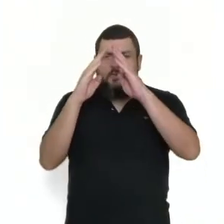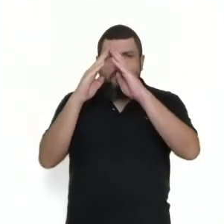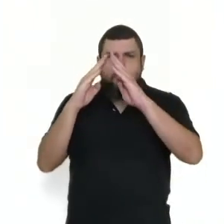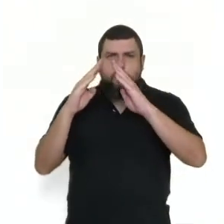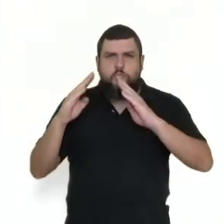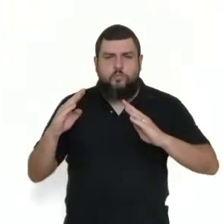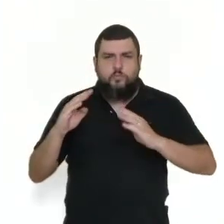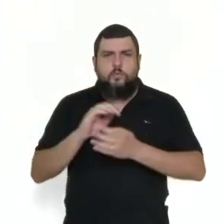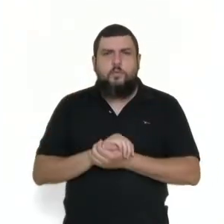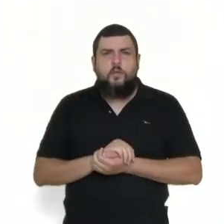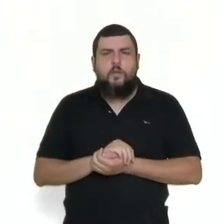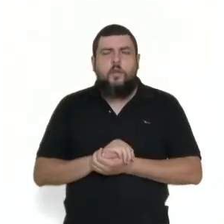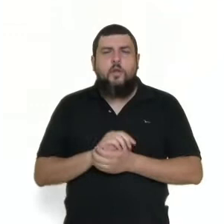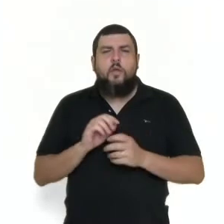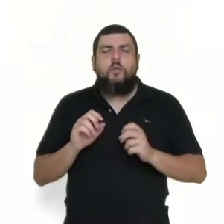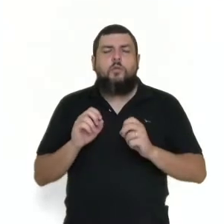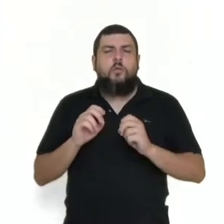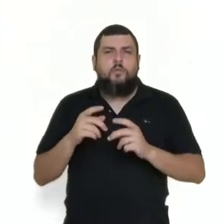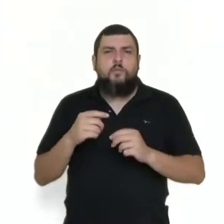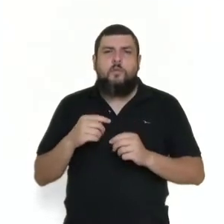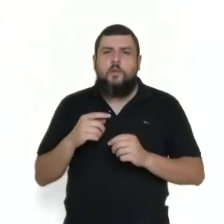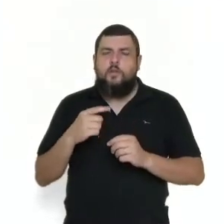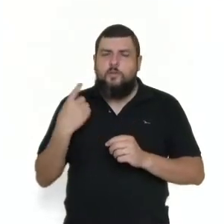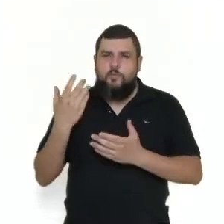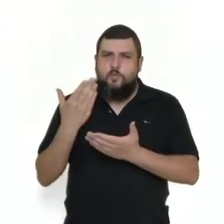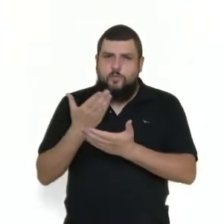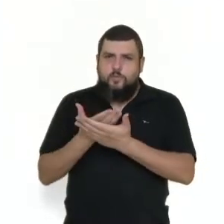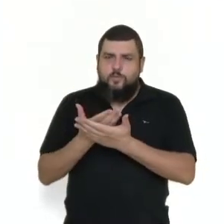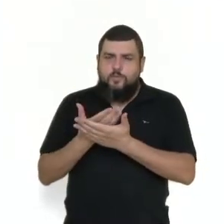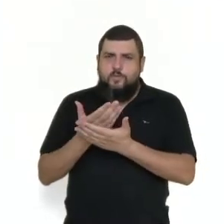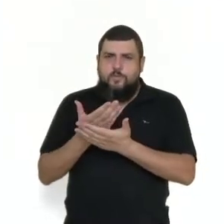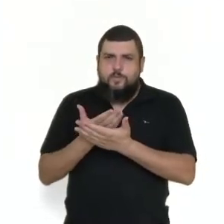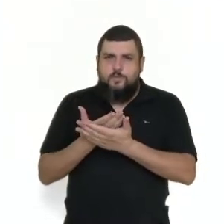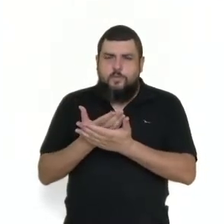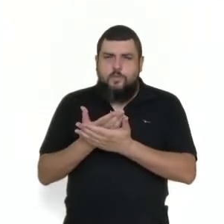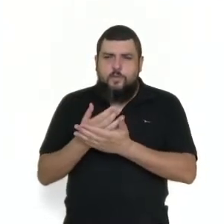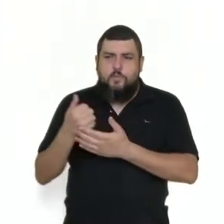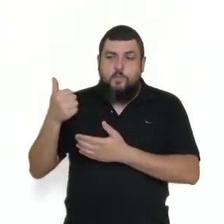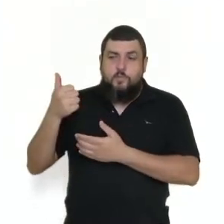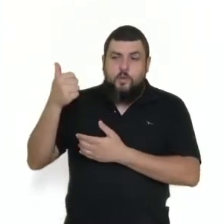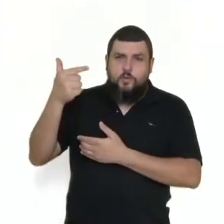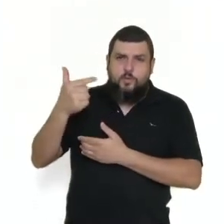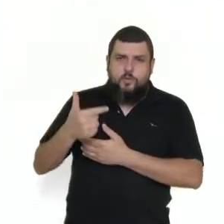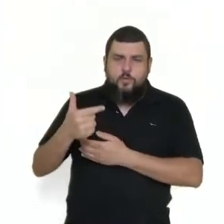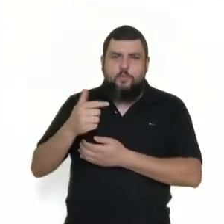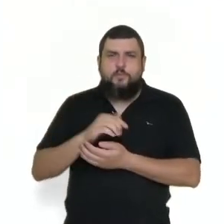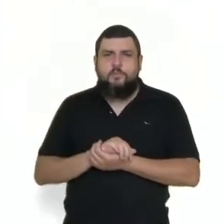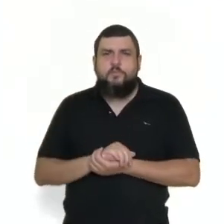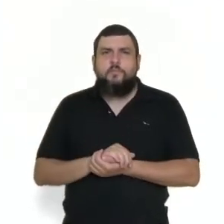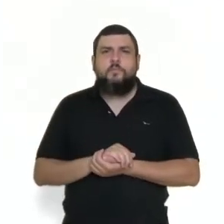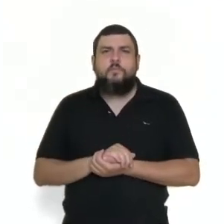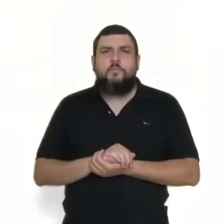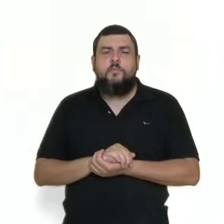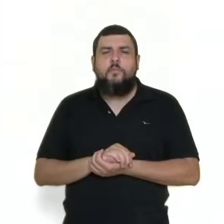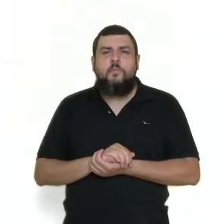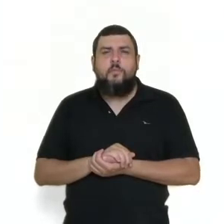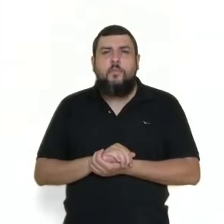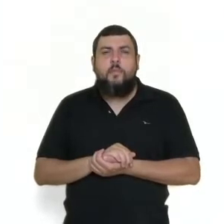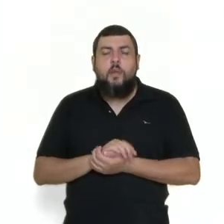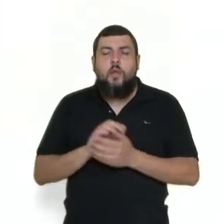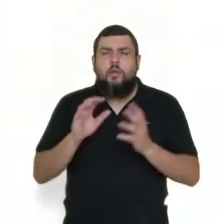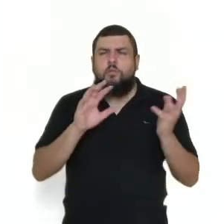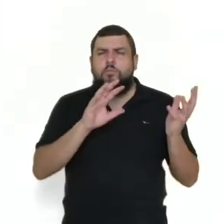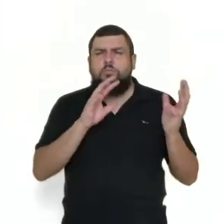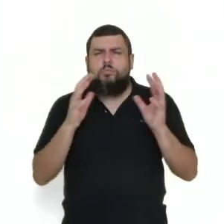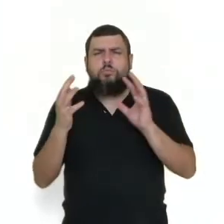ali logo, né, do nosso estudo, né? Abaixo ali daquele bem do círculo polar. O clima desse bioma é frio e